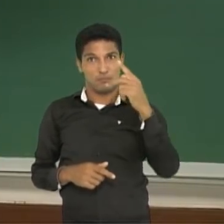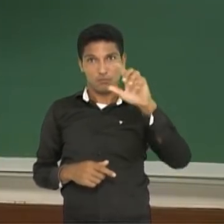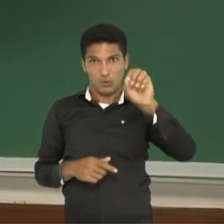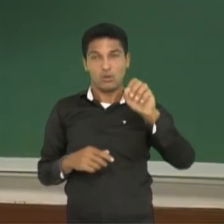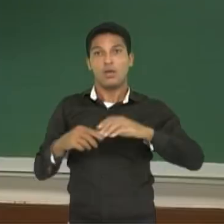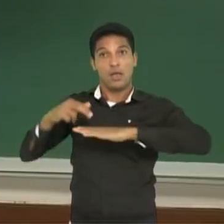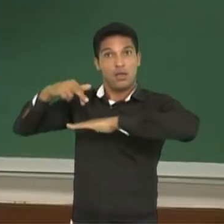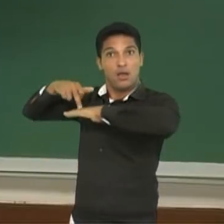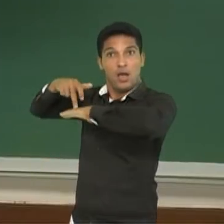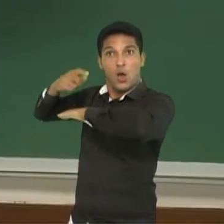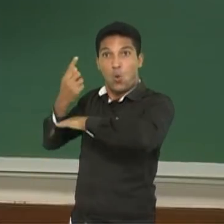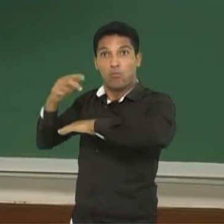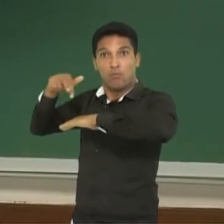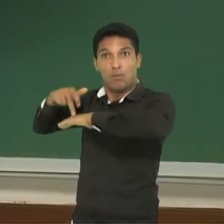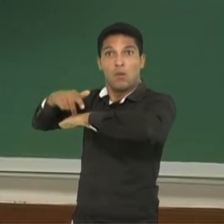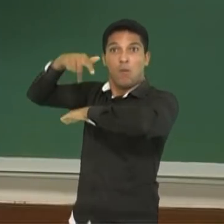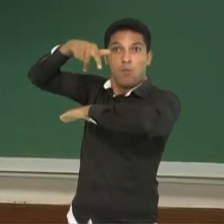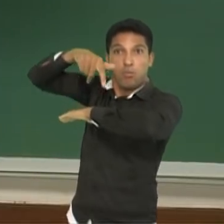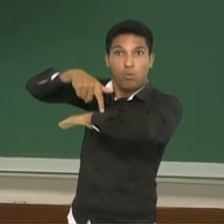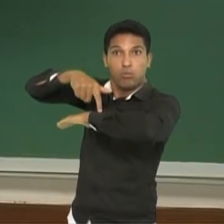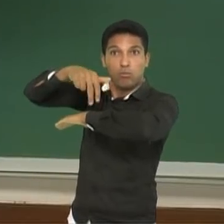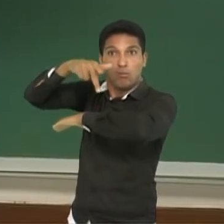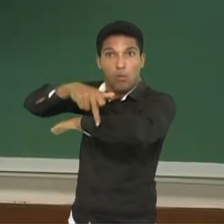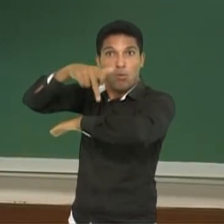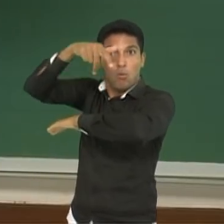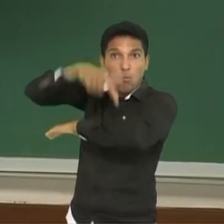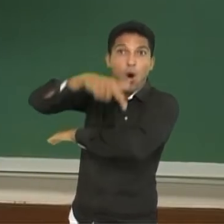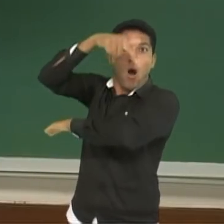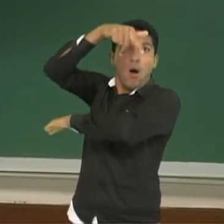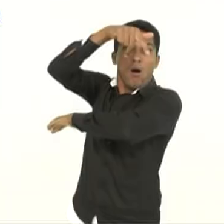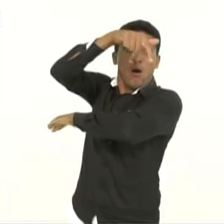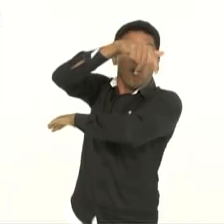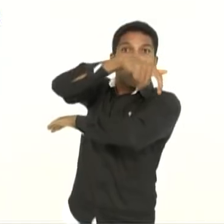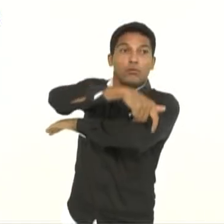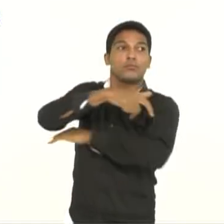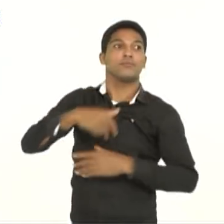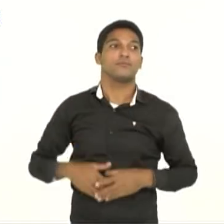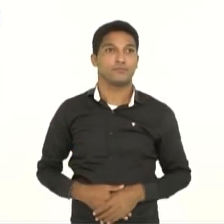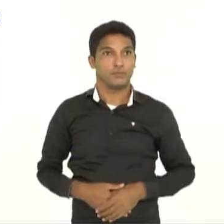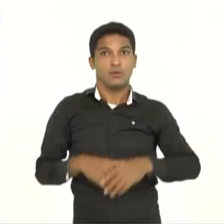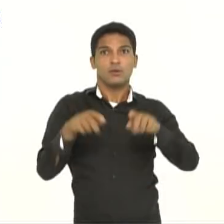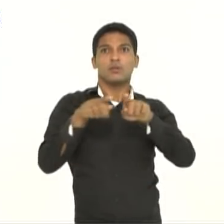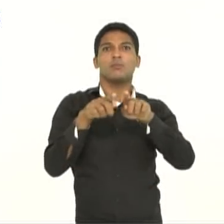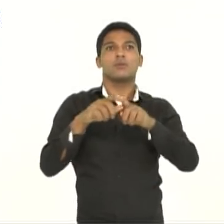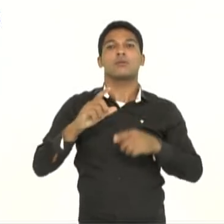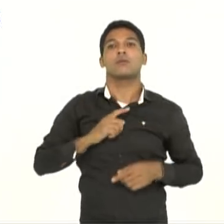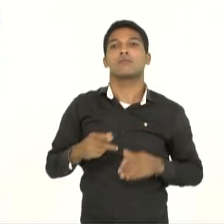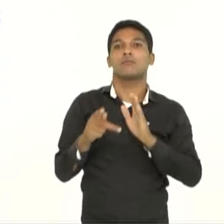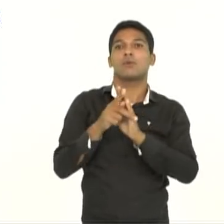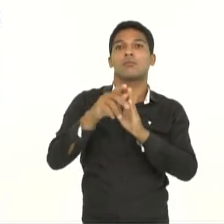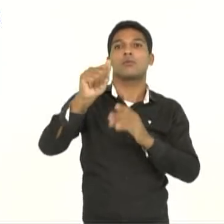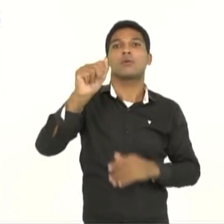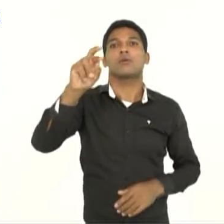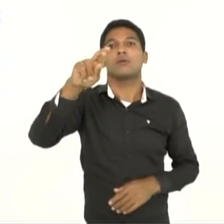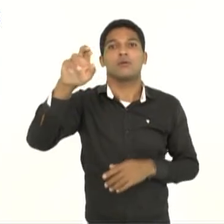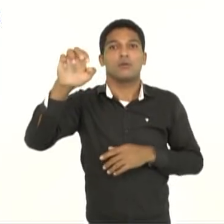de saltos que nós temos dentro do atletismo. E nós vimos também os arremessos, né? Qual é a